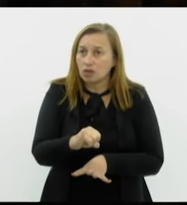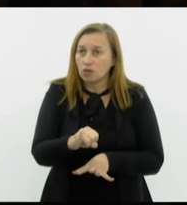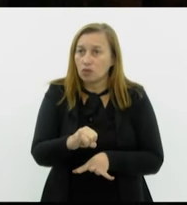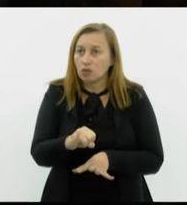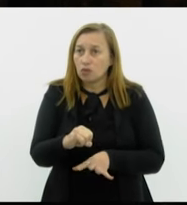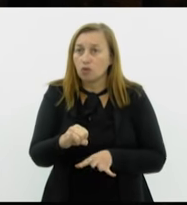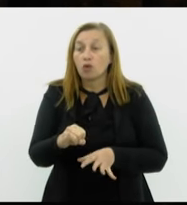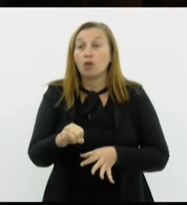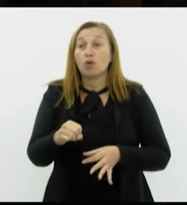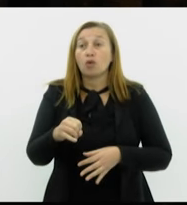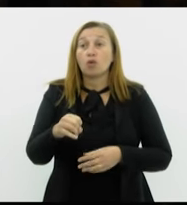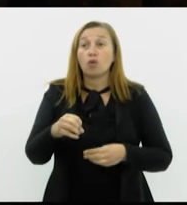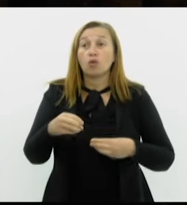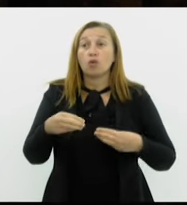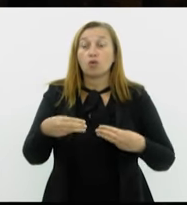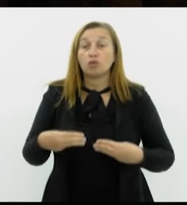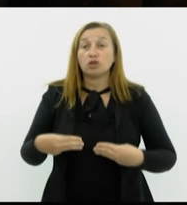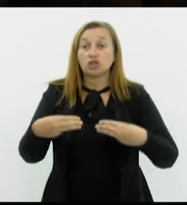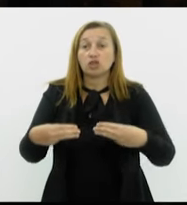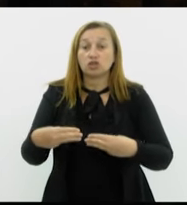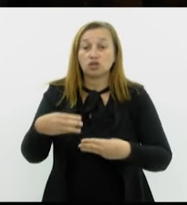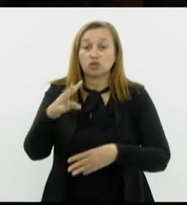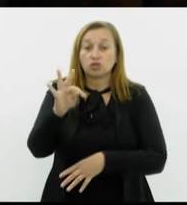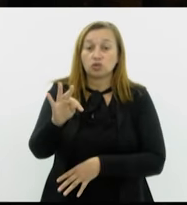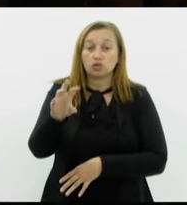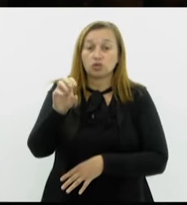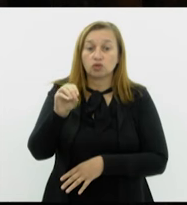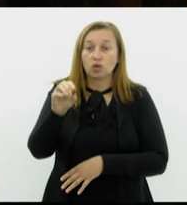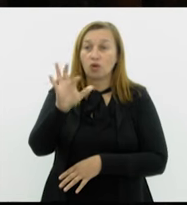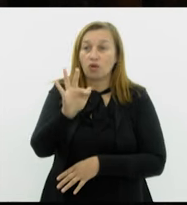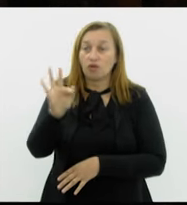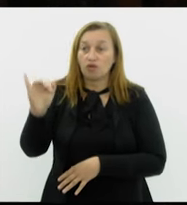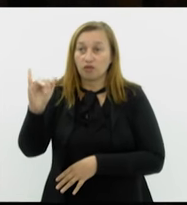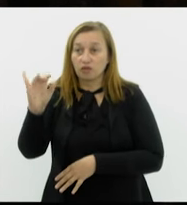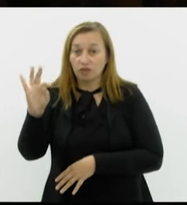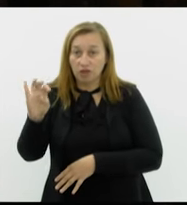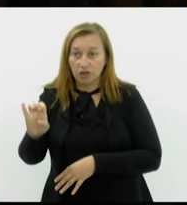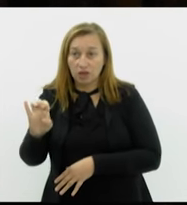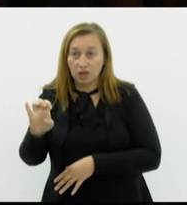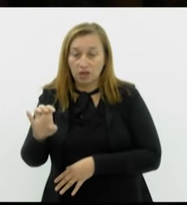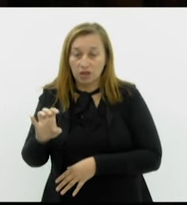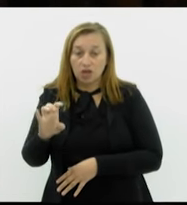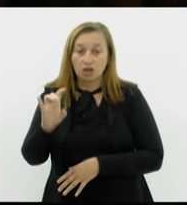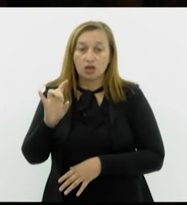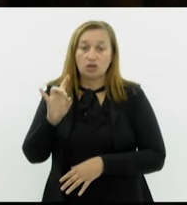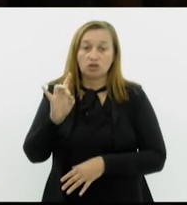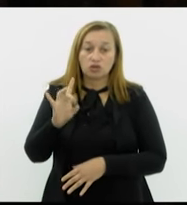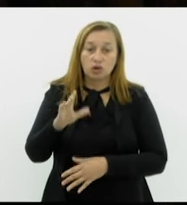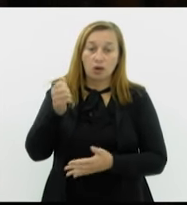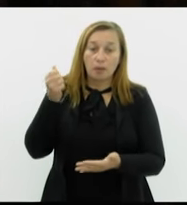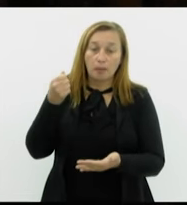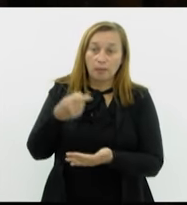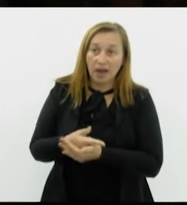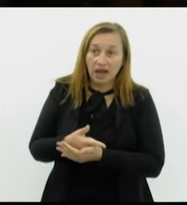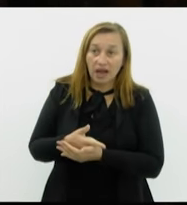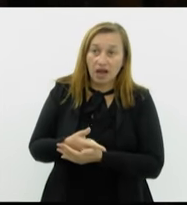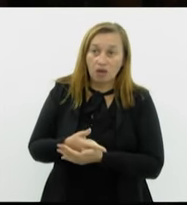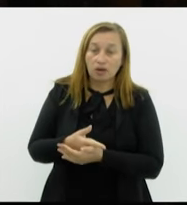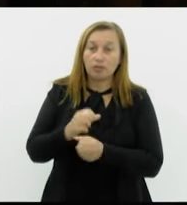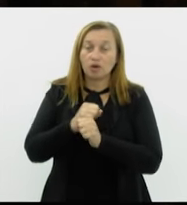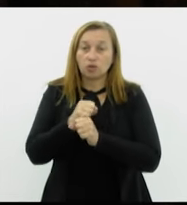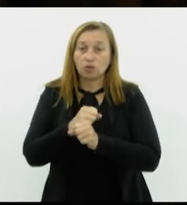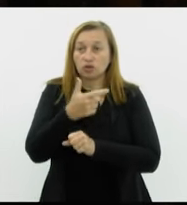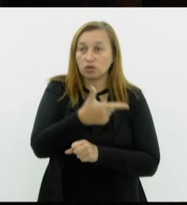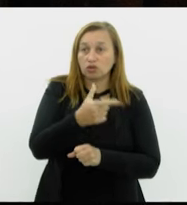determinando que o Estado do Rio de Janeiro pagasse somente o que pagou no ano de 2023, portanto,